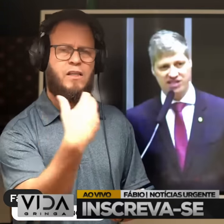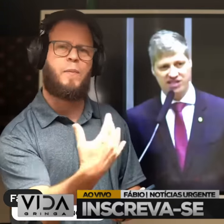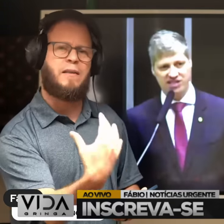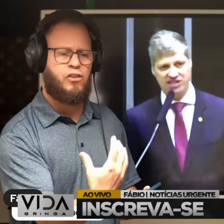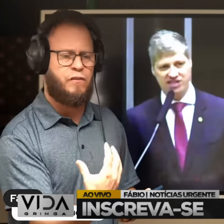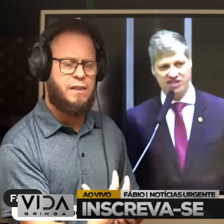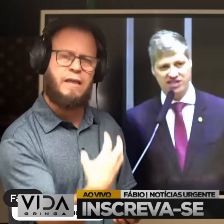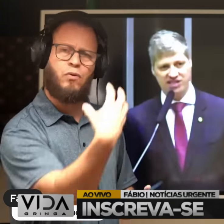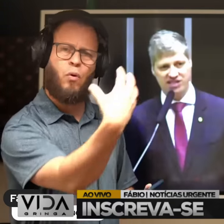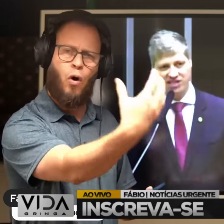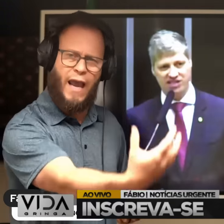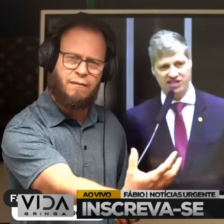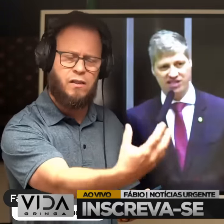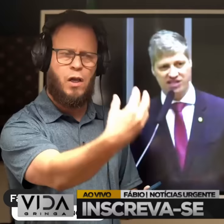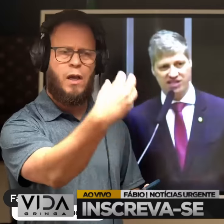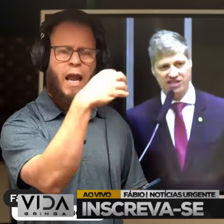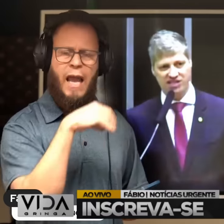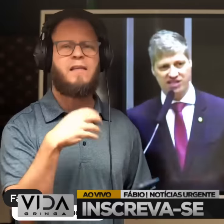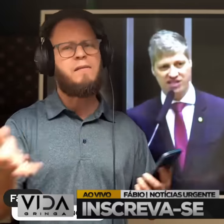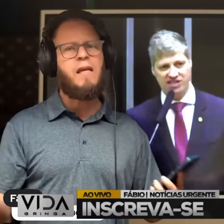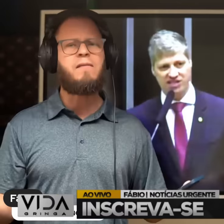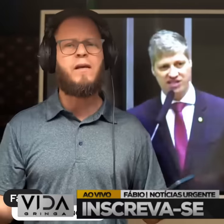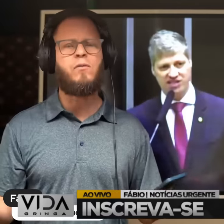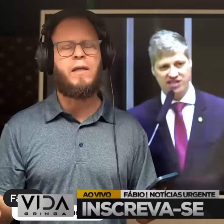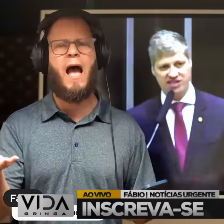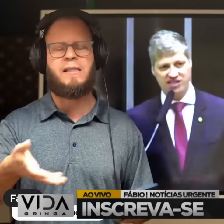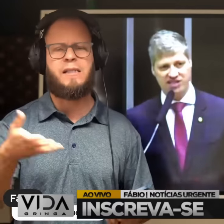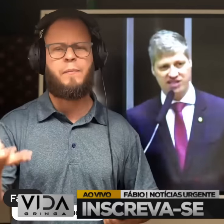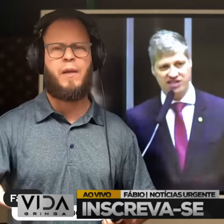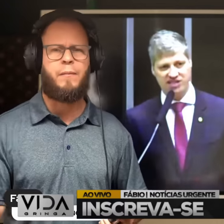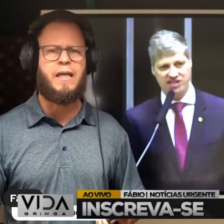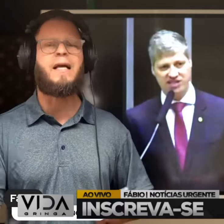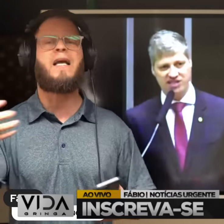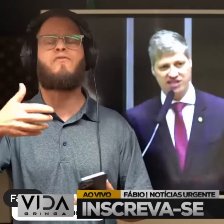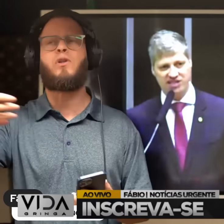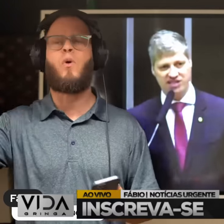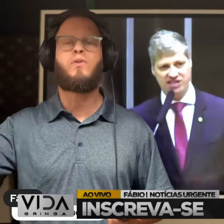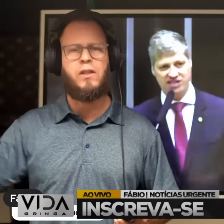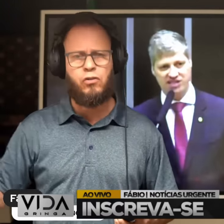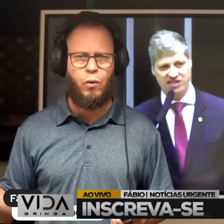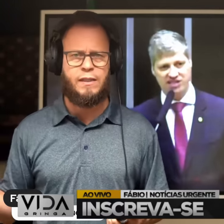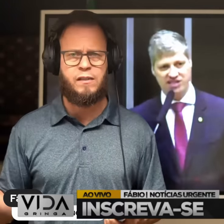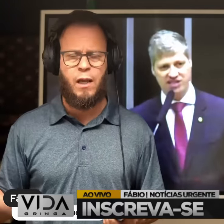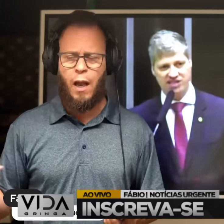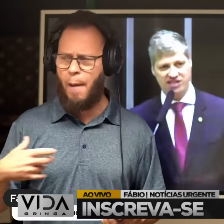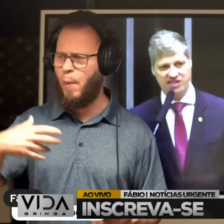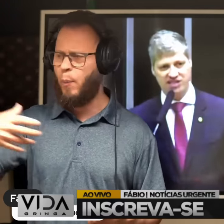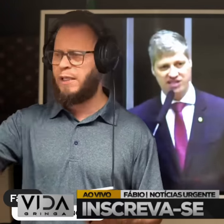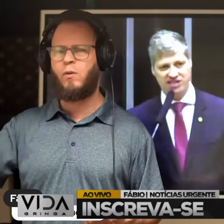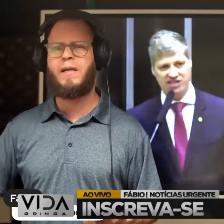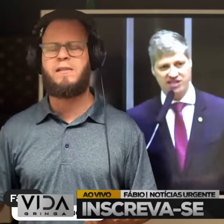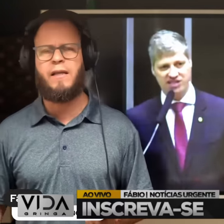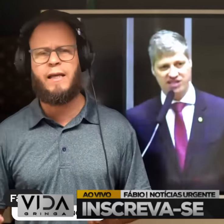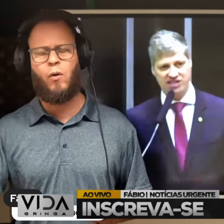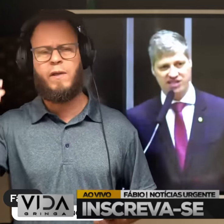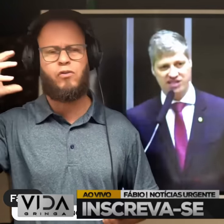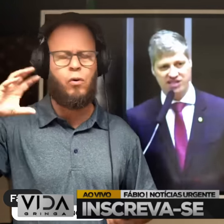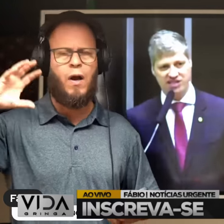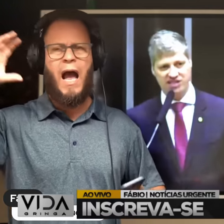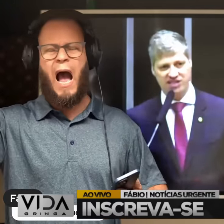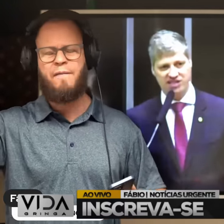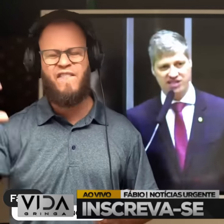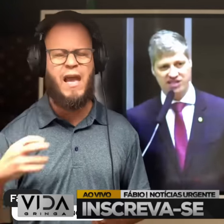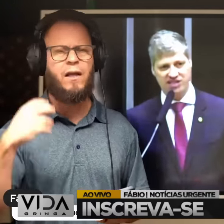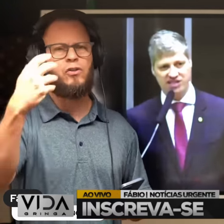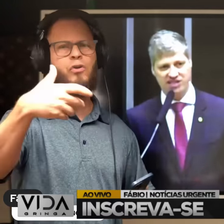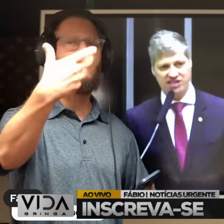as expectativas estavam corretas, eles entenderam que a CPMI revelou muitas coisas. A população brasileira começou